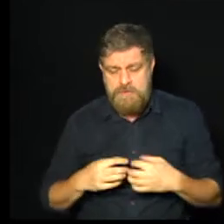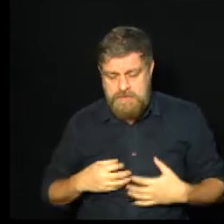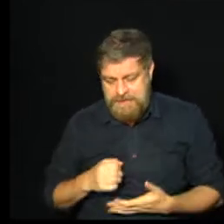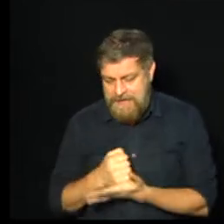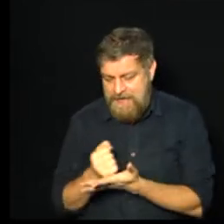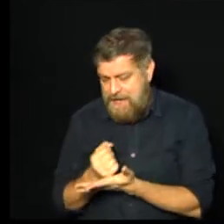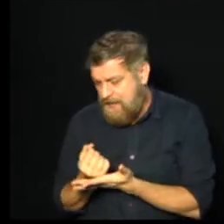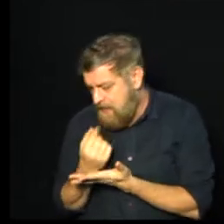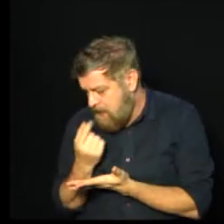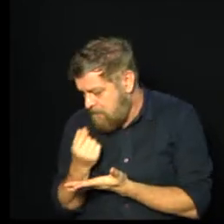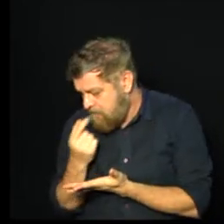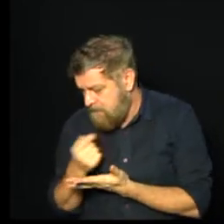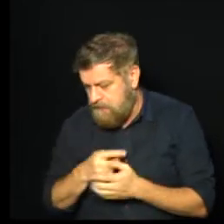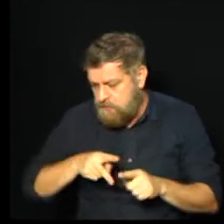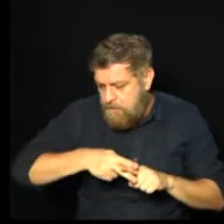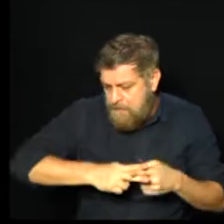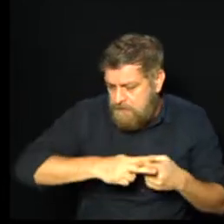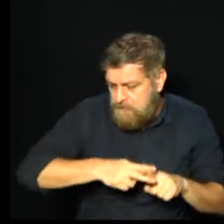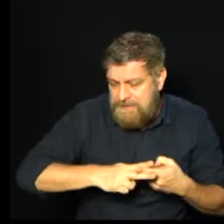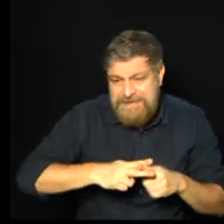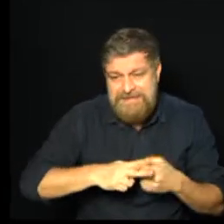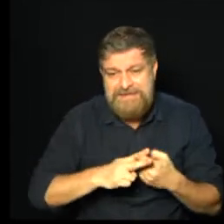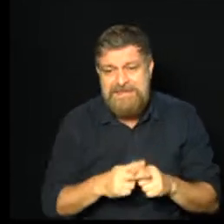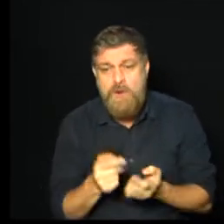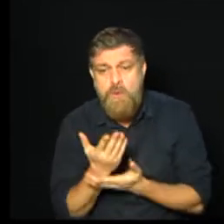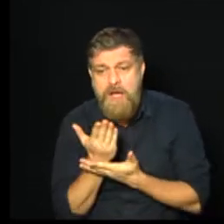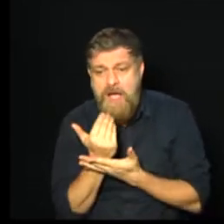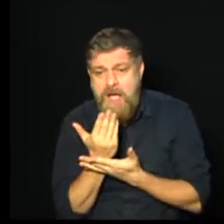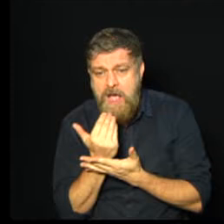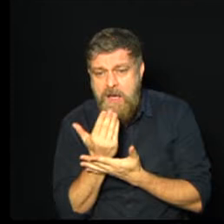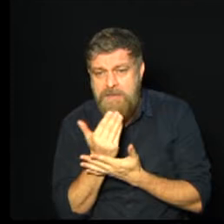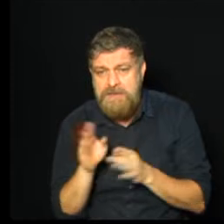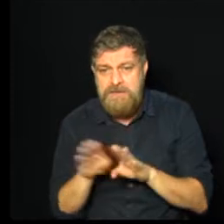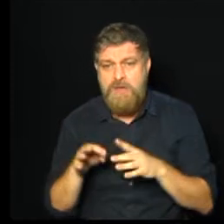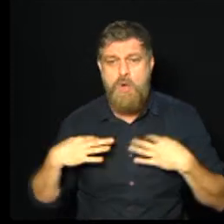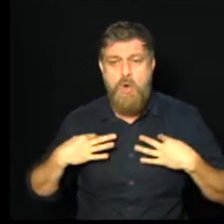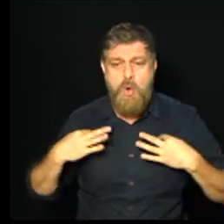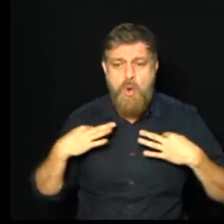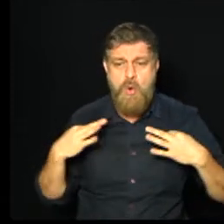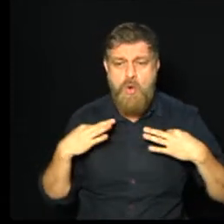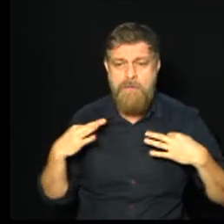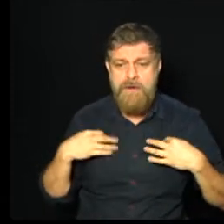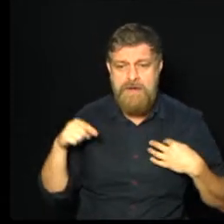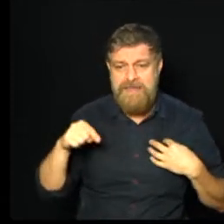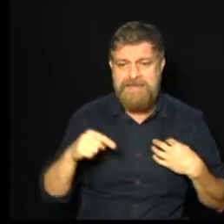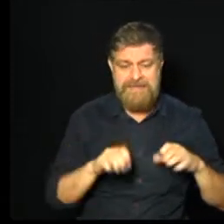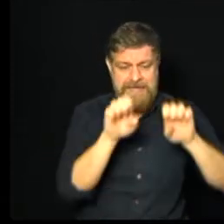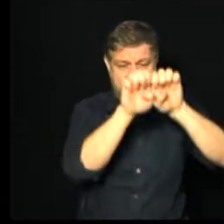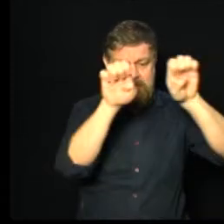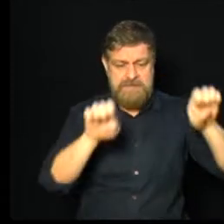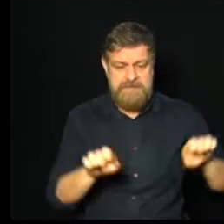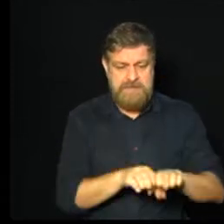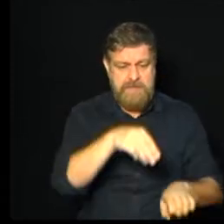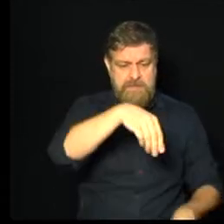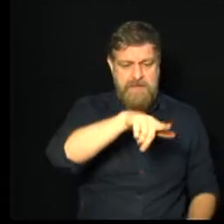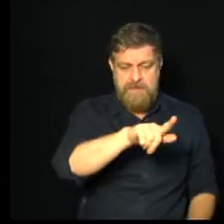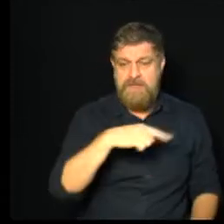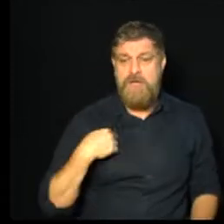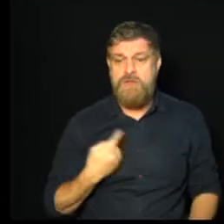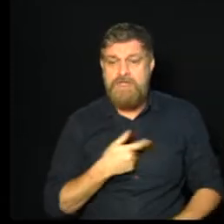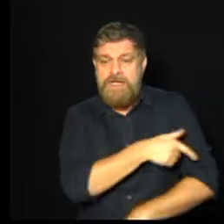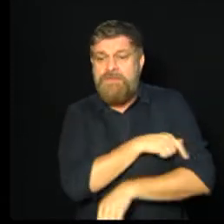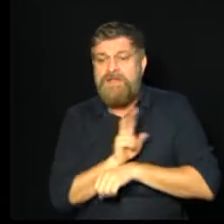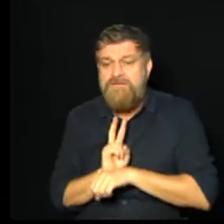medicamento, manutenção, alimentação, roupa, será da rede Mário Gatti. Nós teremos fiscais